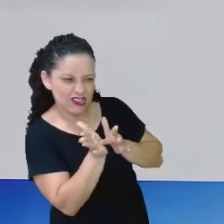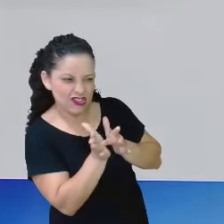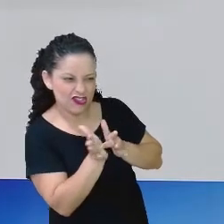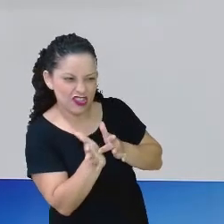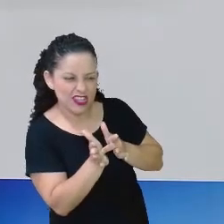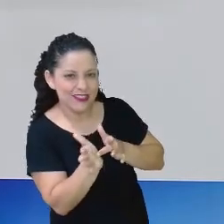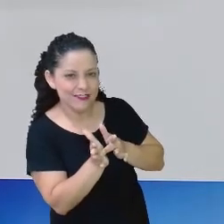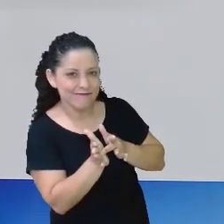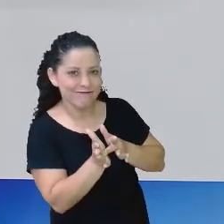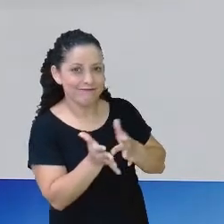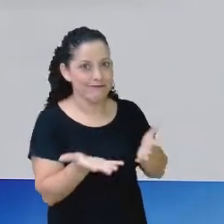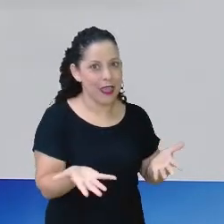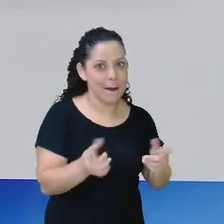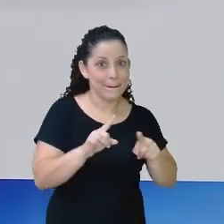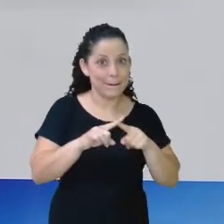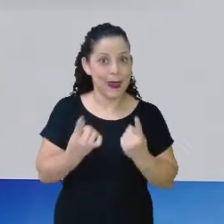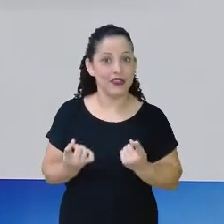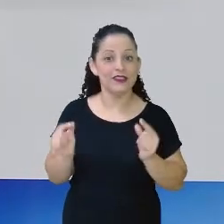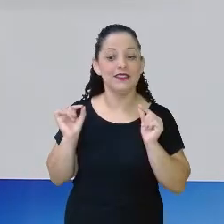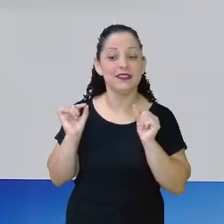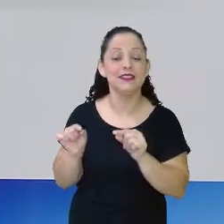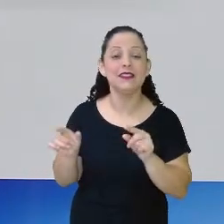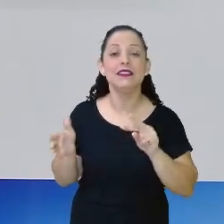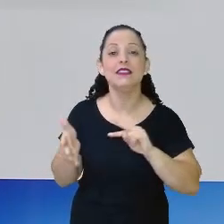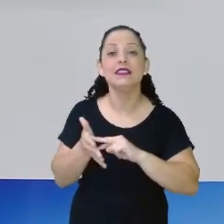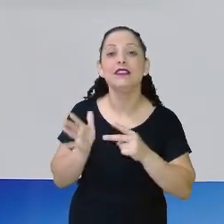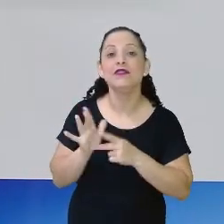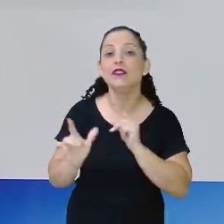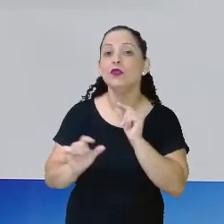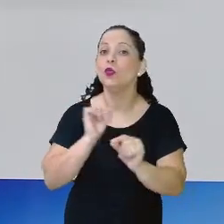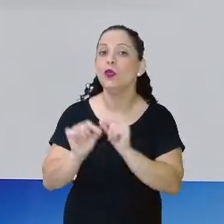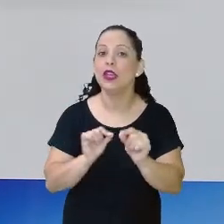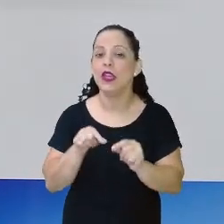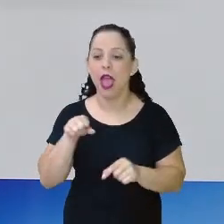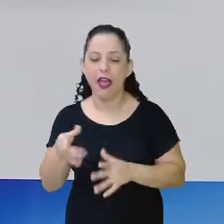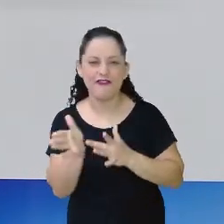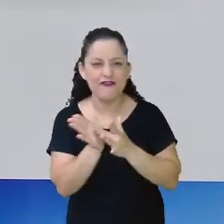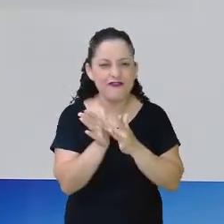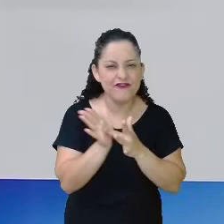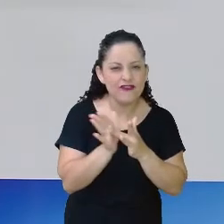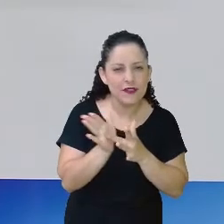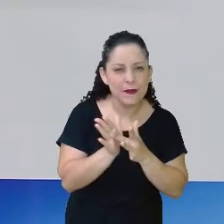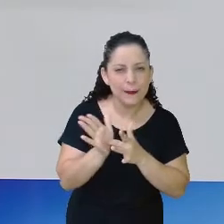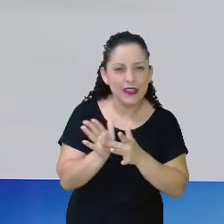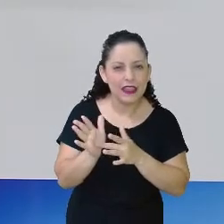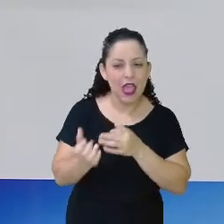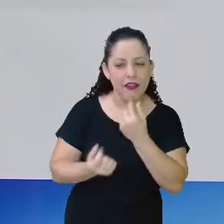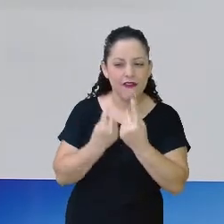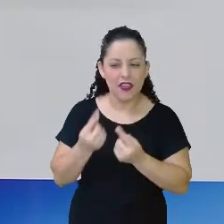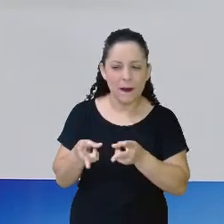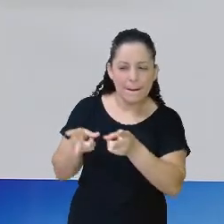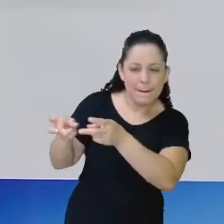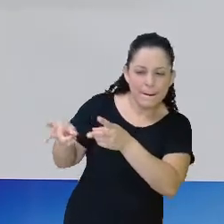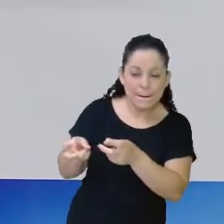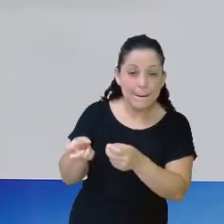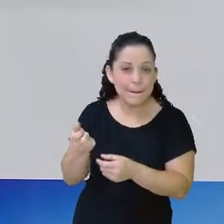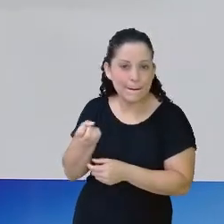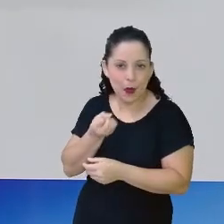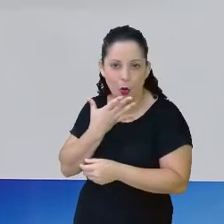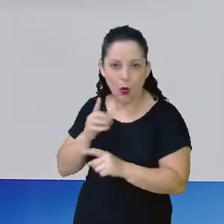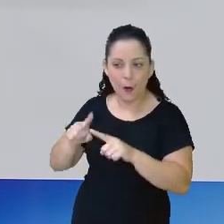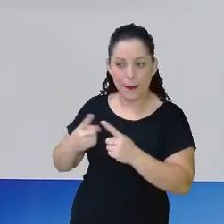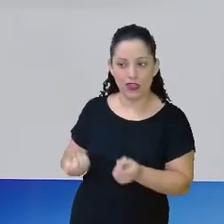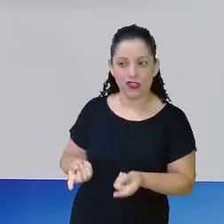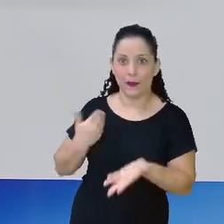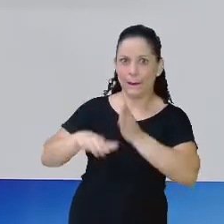já ensina para a gente que as aparências enganam. Então, se a gente estiver bem atento, mesmo uma história que faz a gente viajar com a